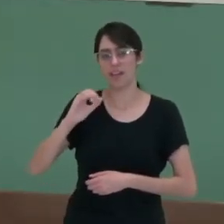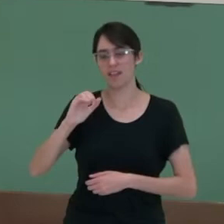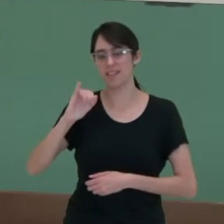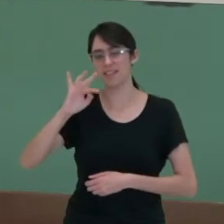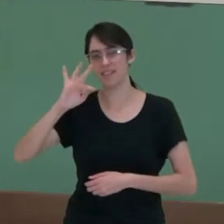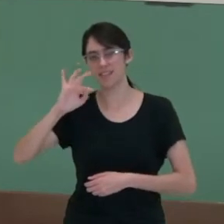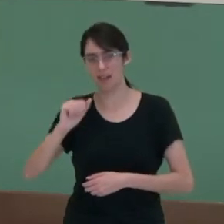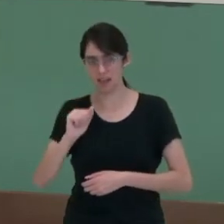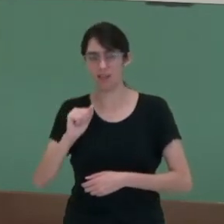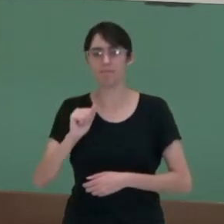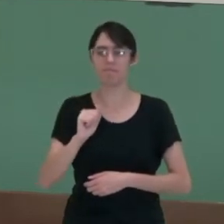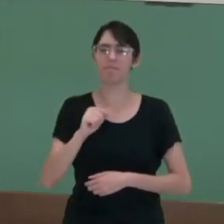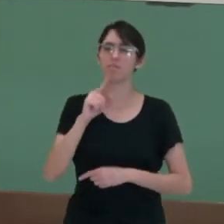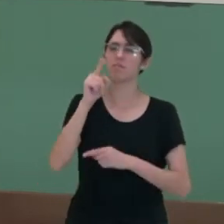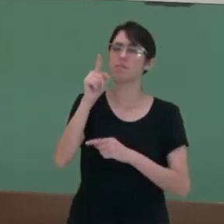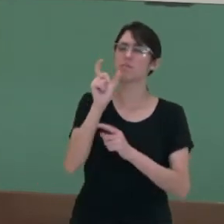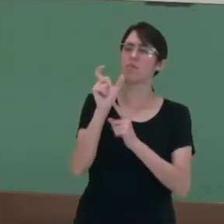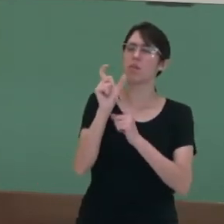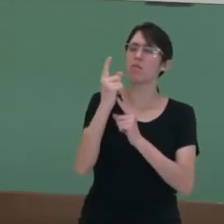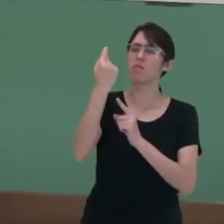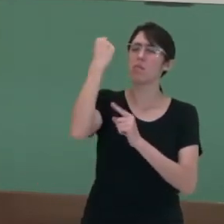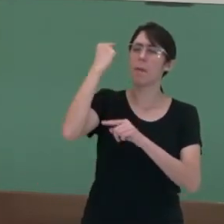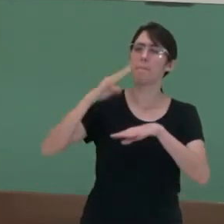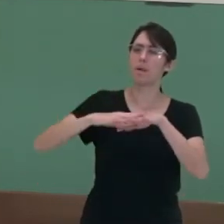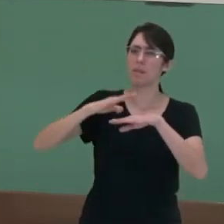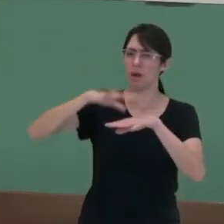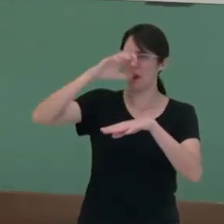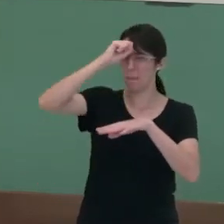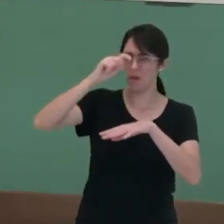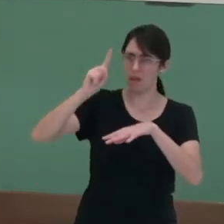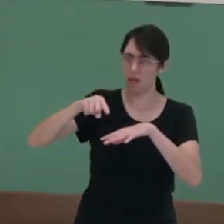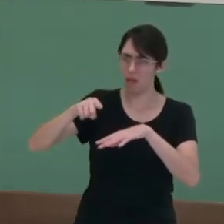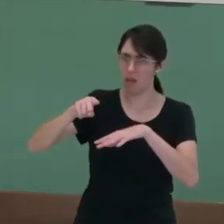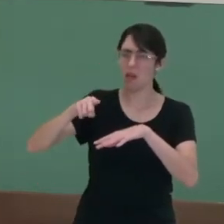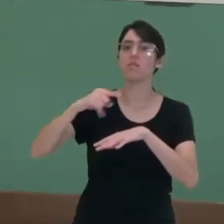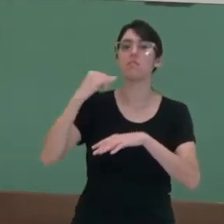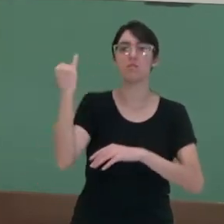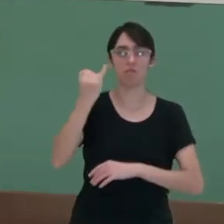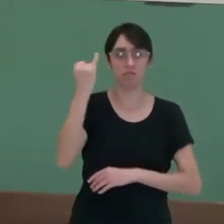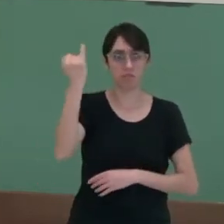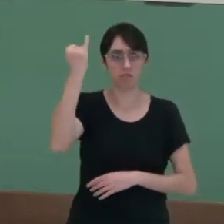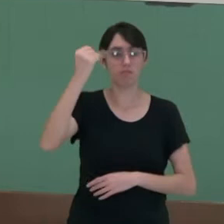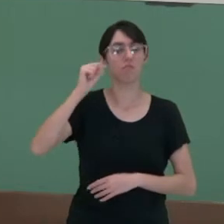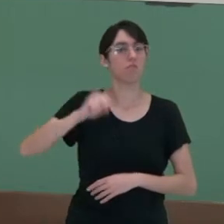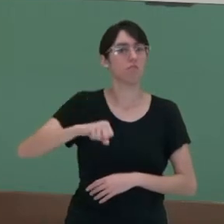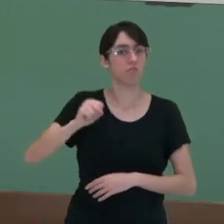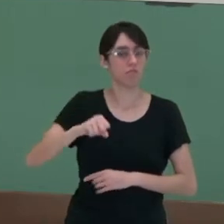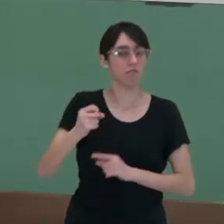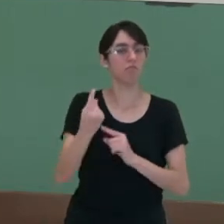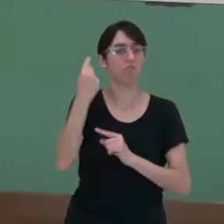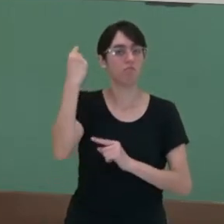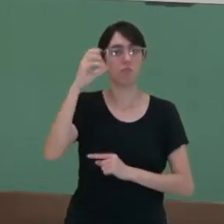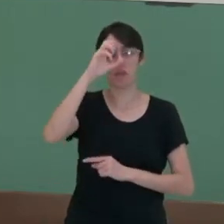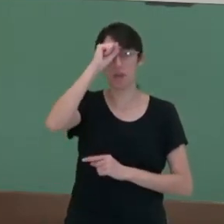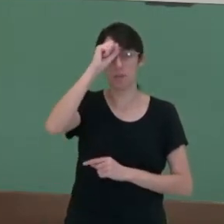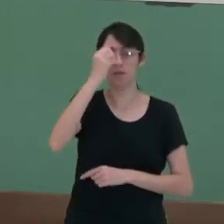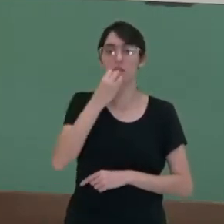na matemática, sim, e ela é extremamente importante para que a gente consiga fazer um controle